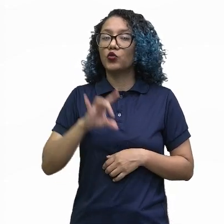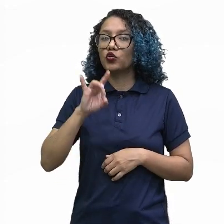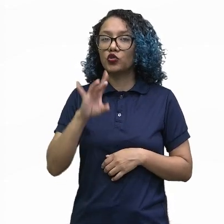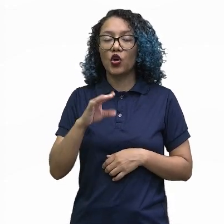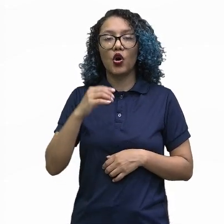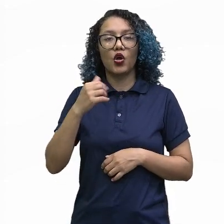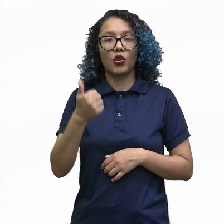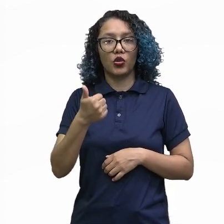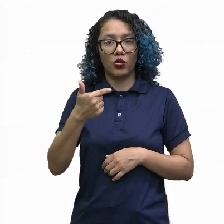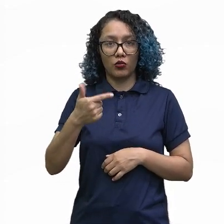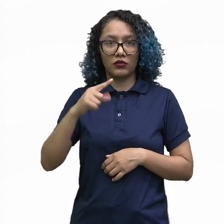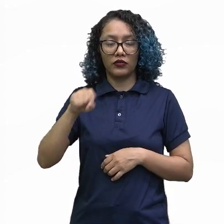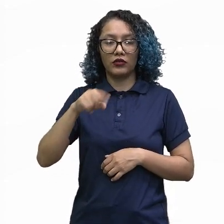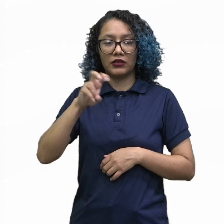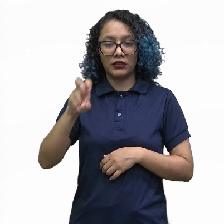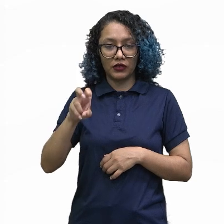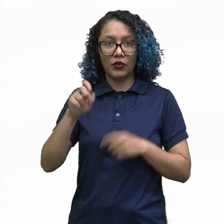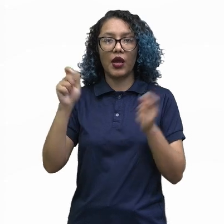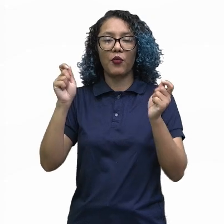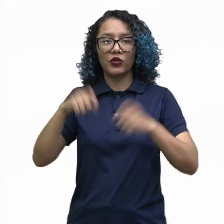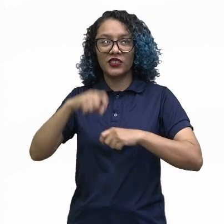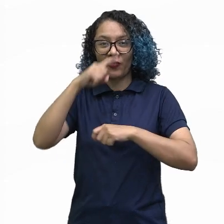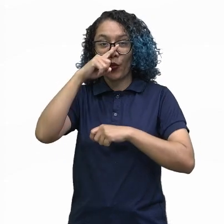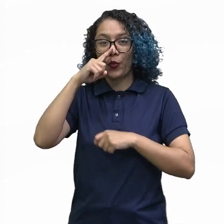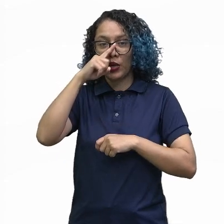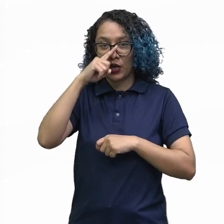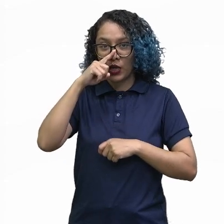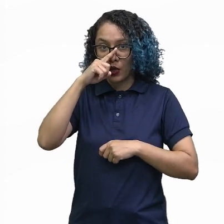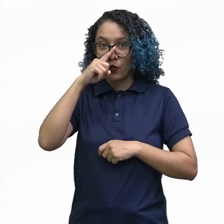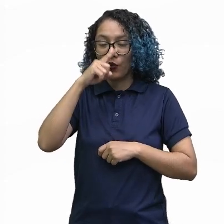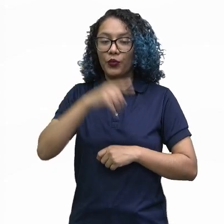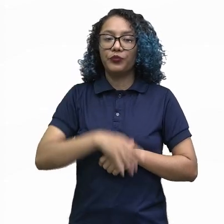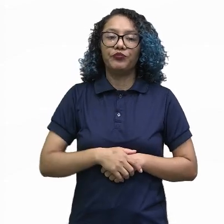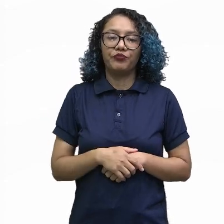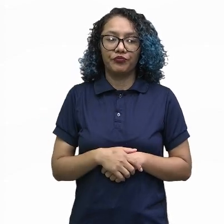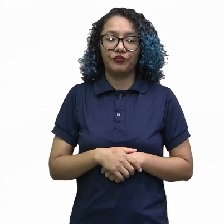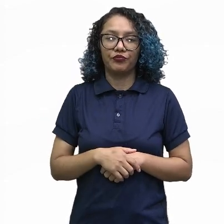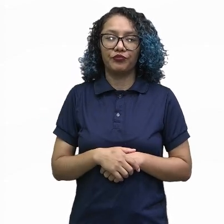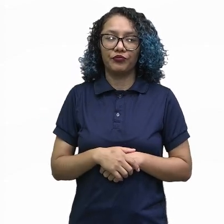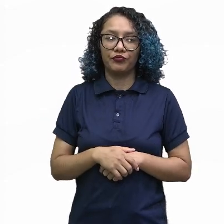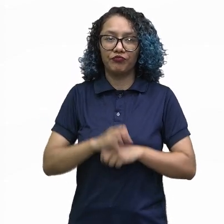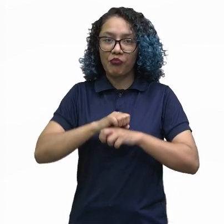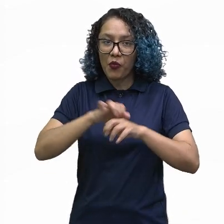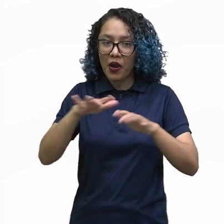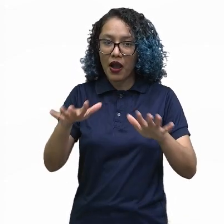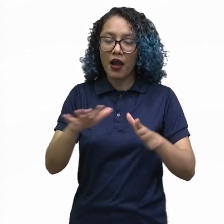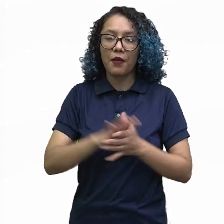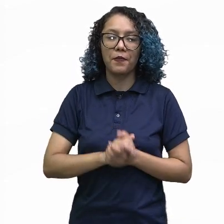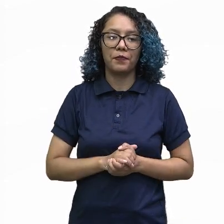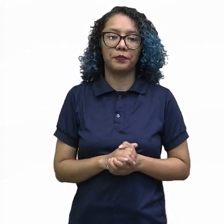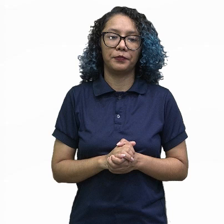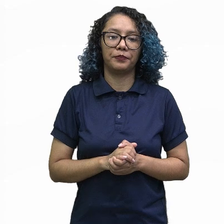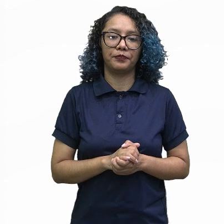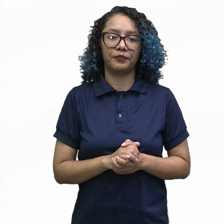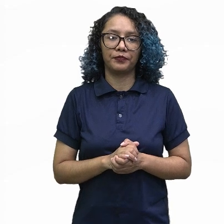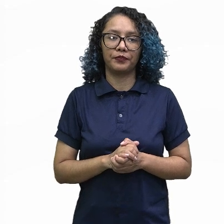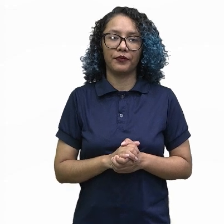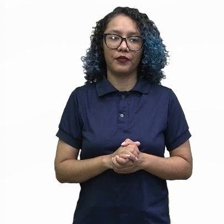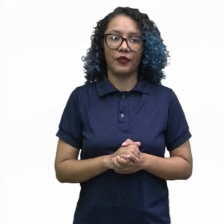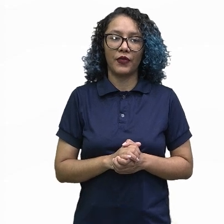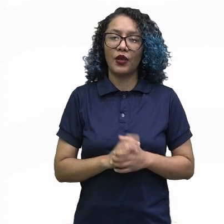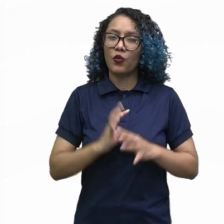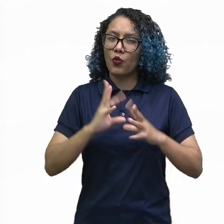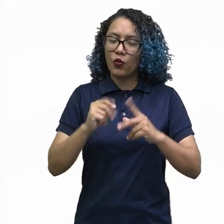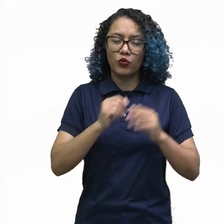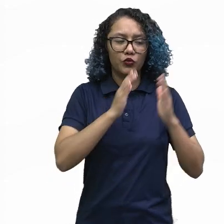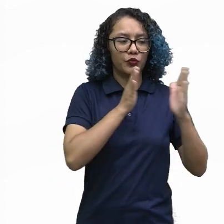12,5 contaminam. Tá? E assim a gente vai fazer, né, para todas as meias-vidas,